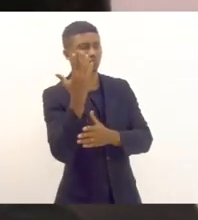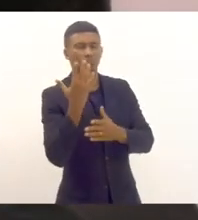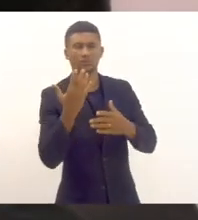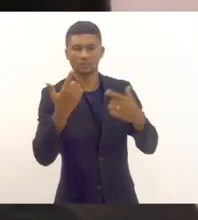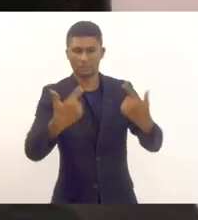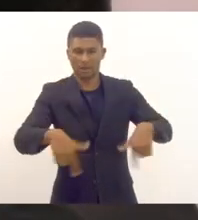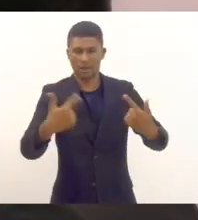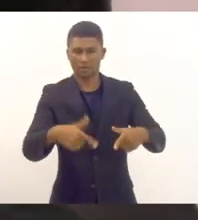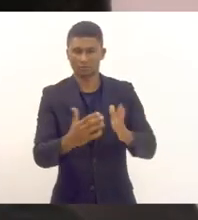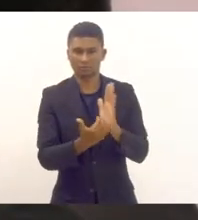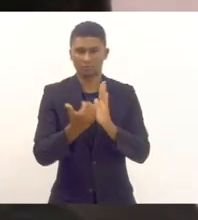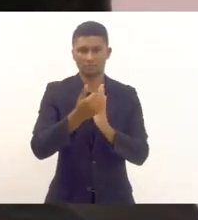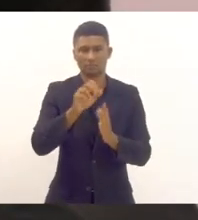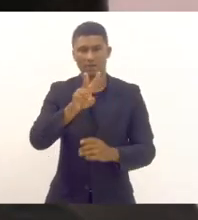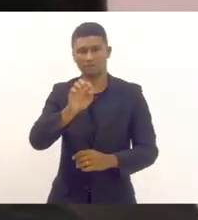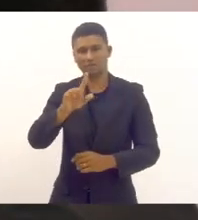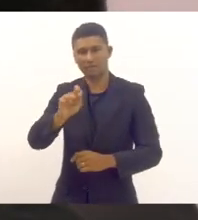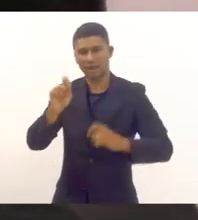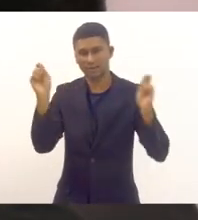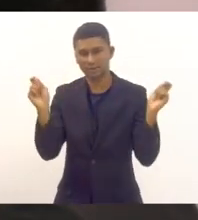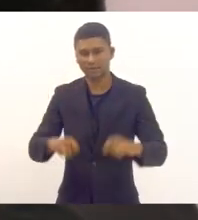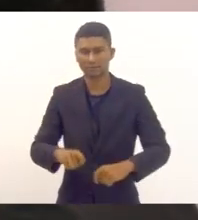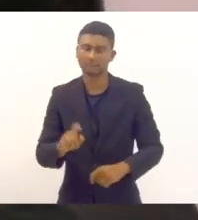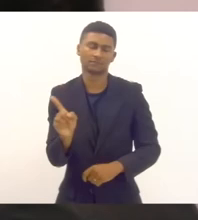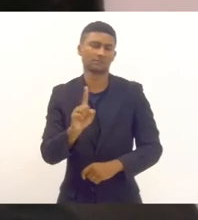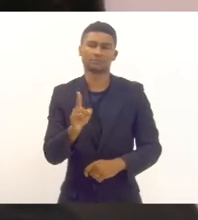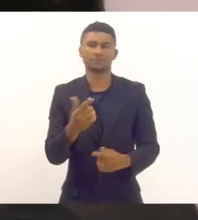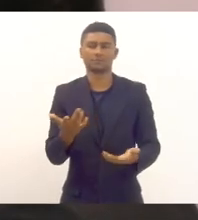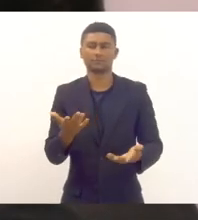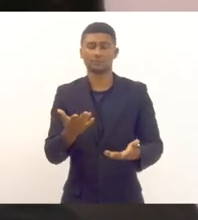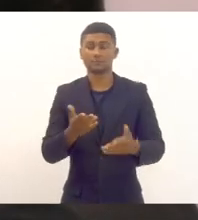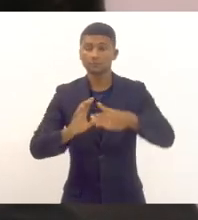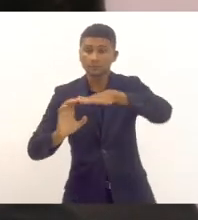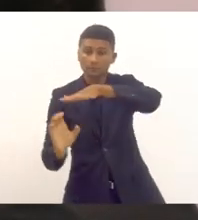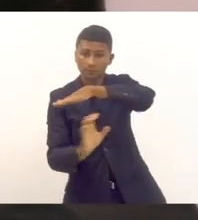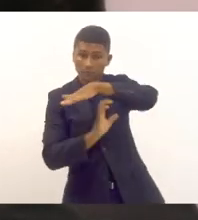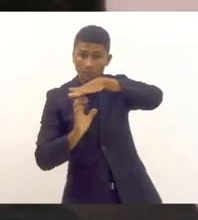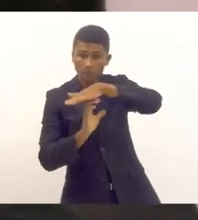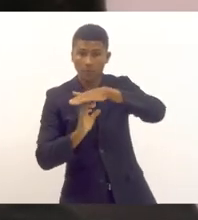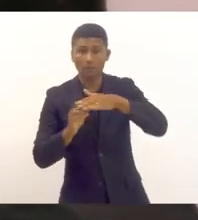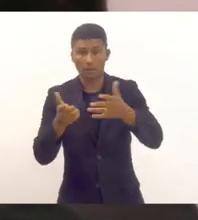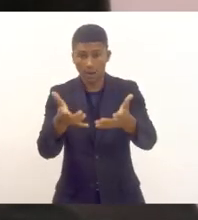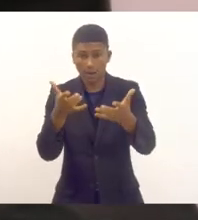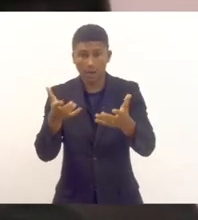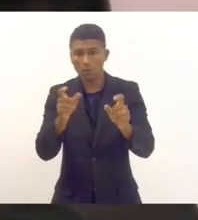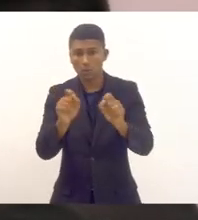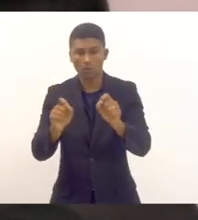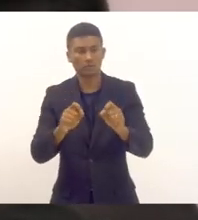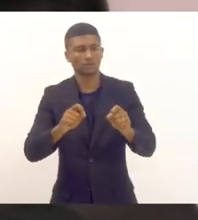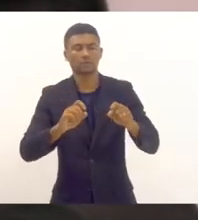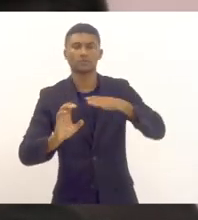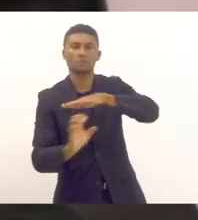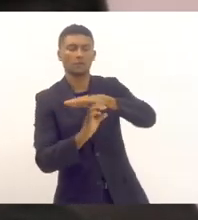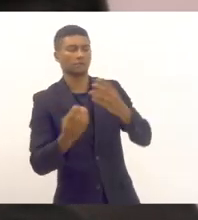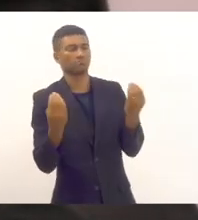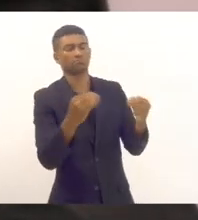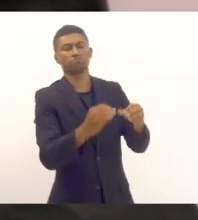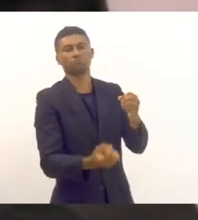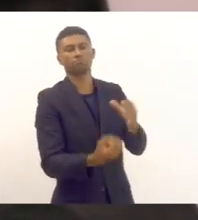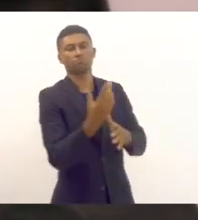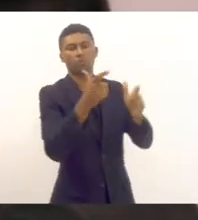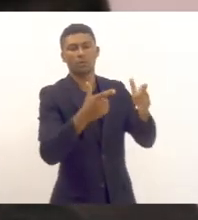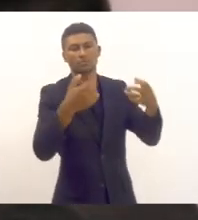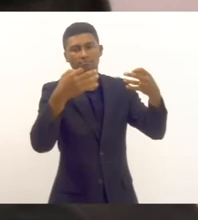emprego, e o empresário só vai colocar o dinheiro dele no local que ele tiver um ambiente melhor para negócio. É